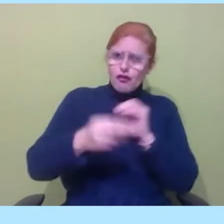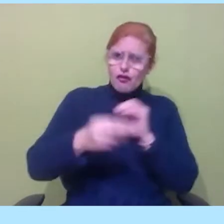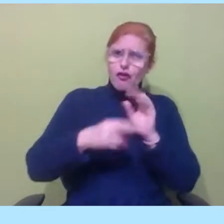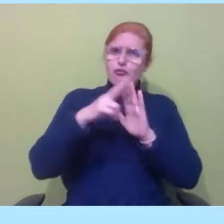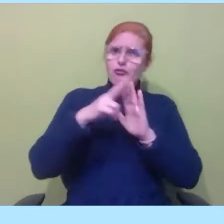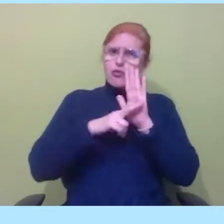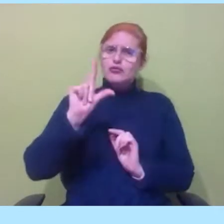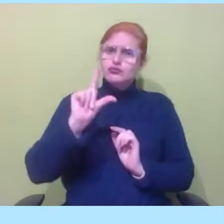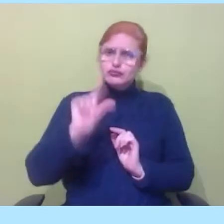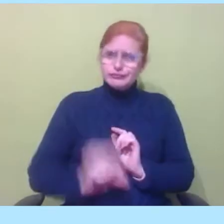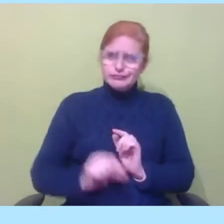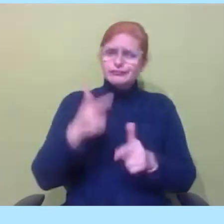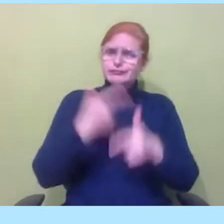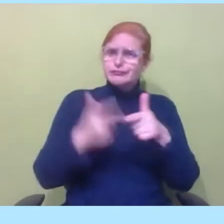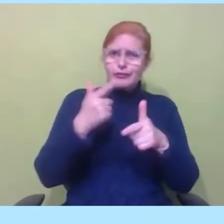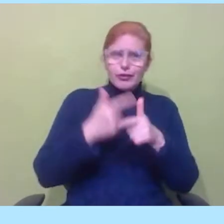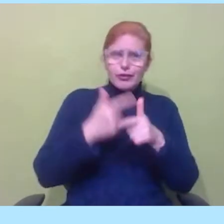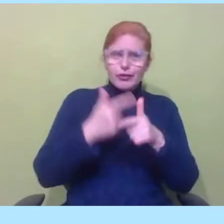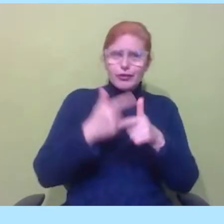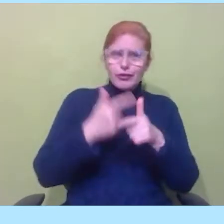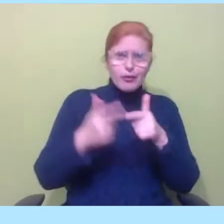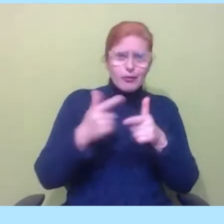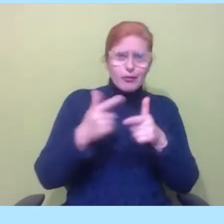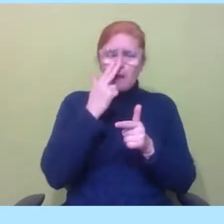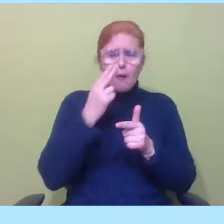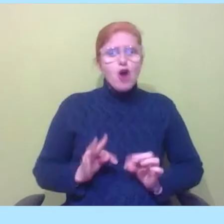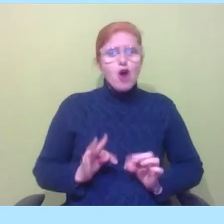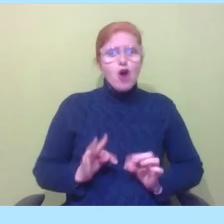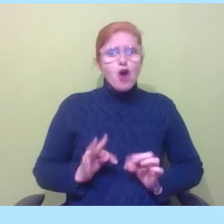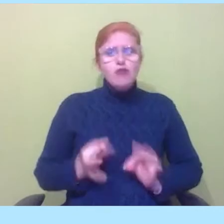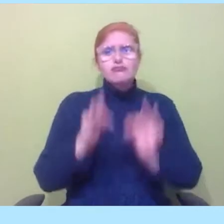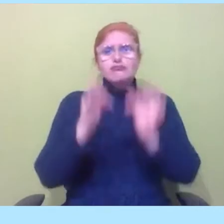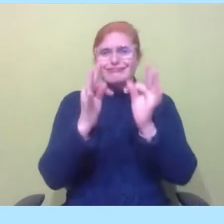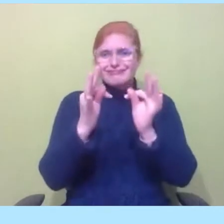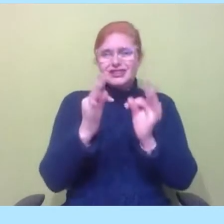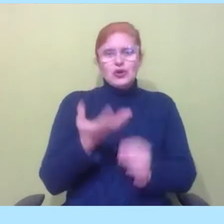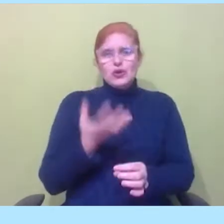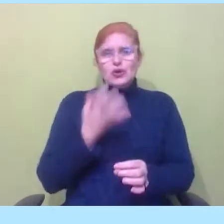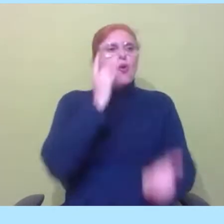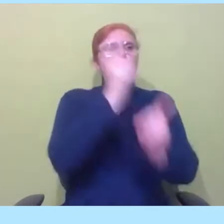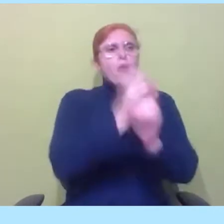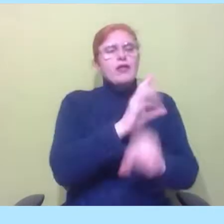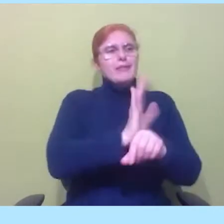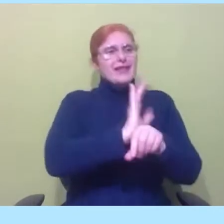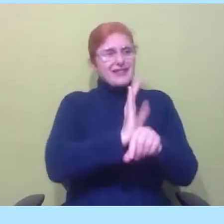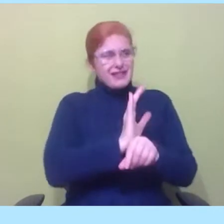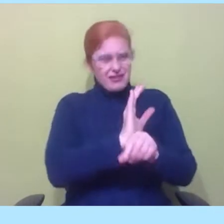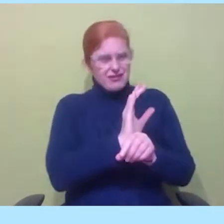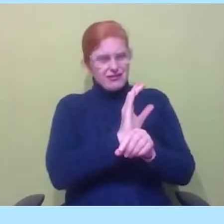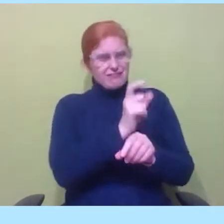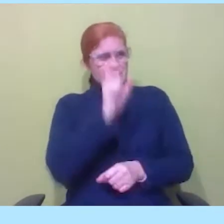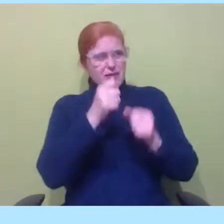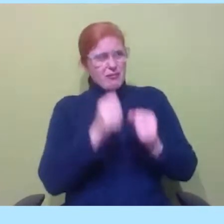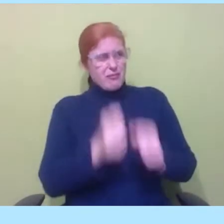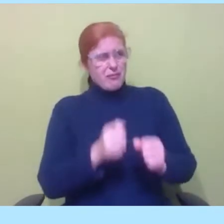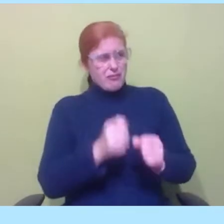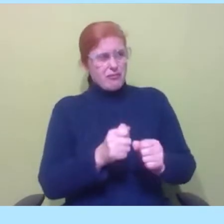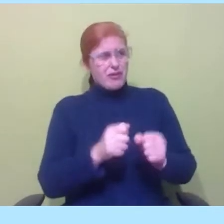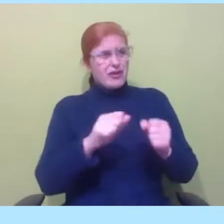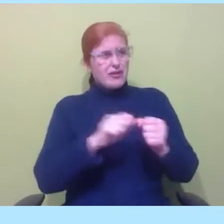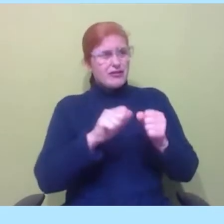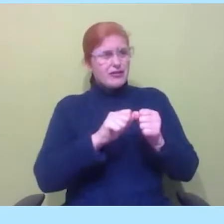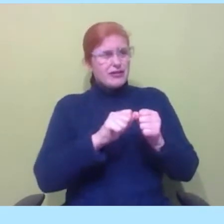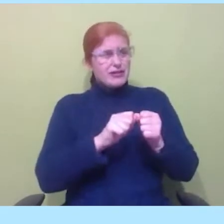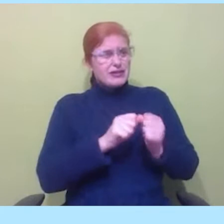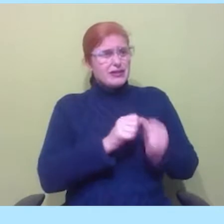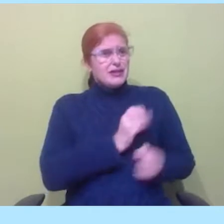encontrar determinada pessoa no cinema, porque a presença daquela pessoa pode despertar uma taquicardia na gente, e a gente vai tentar